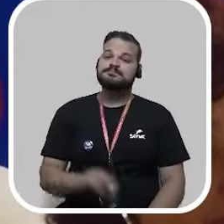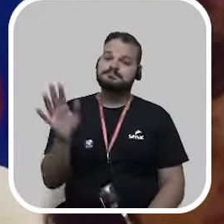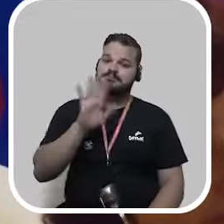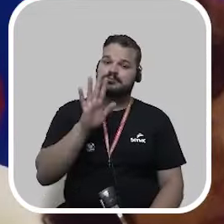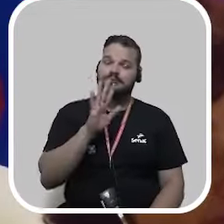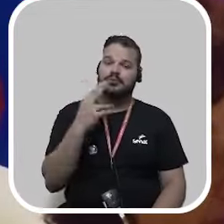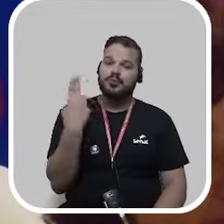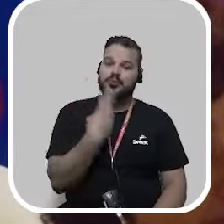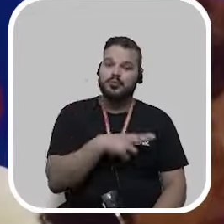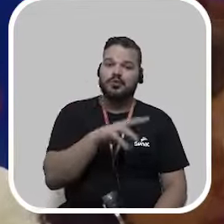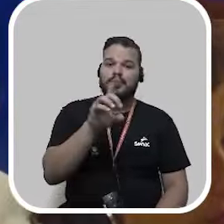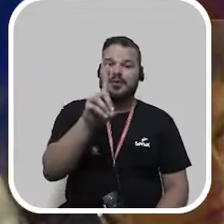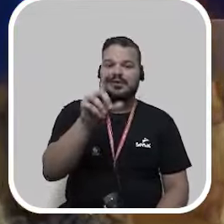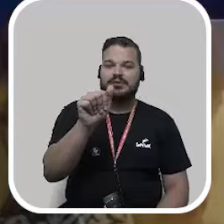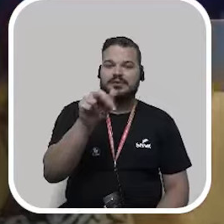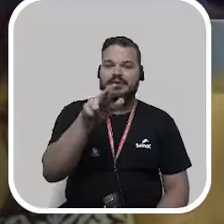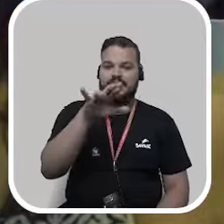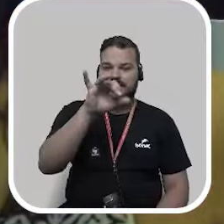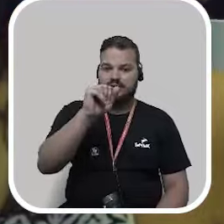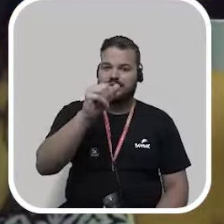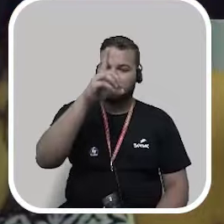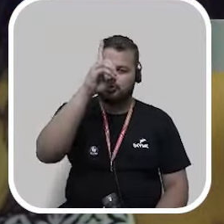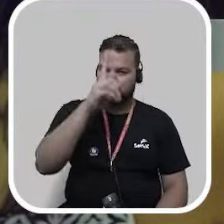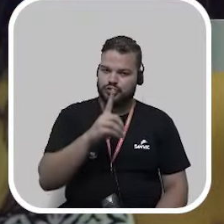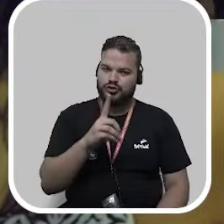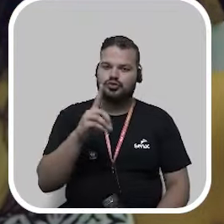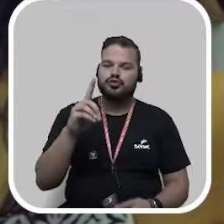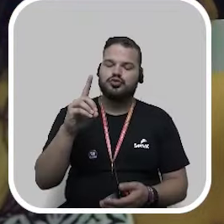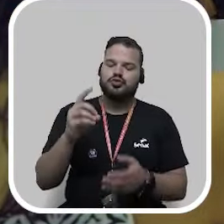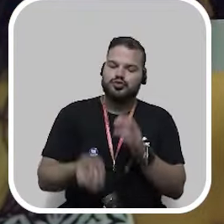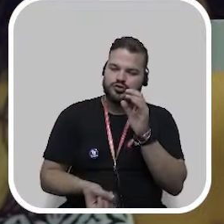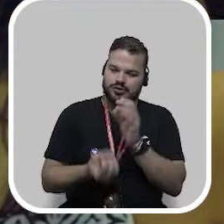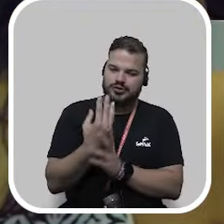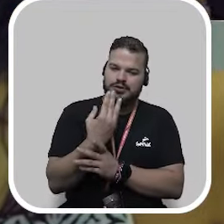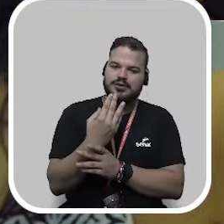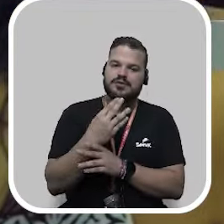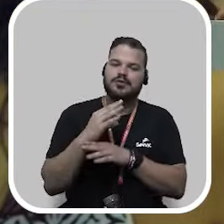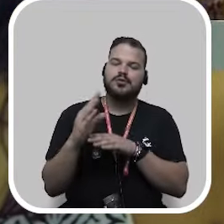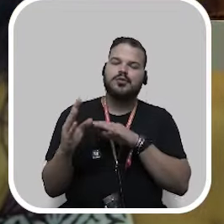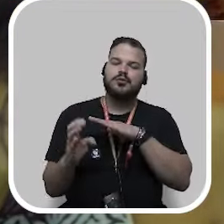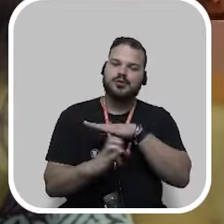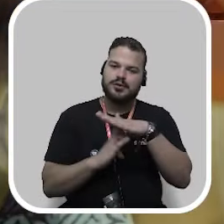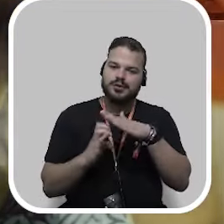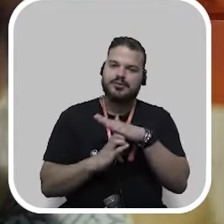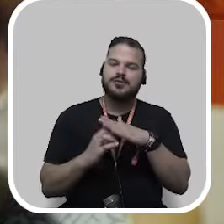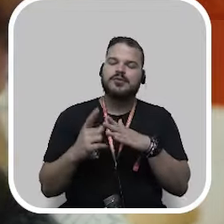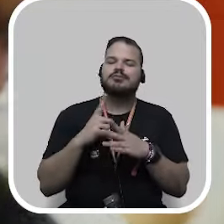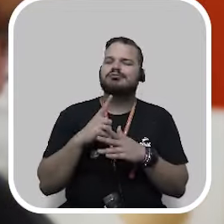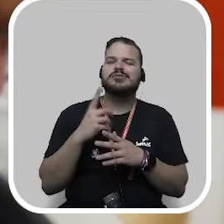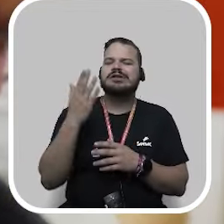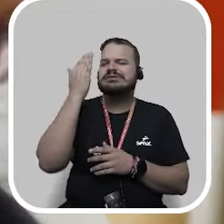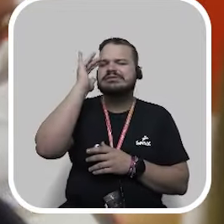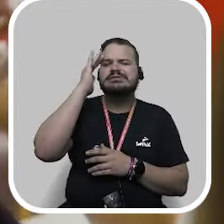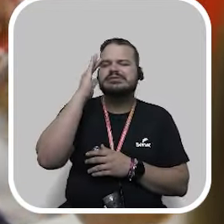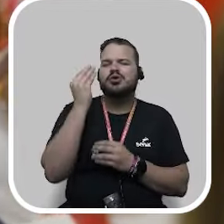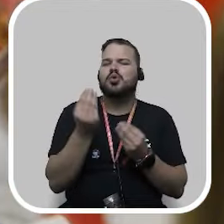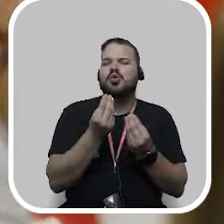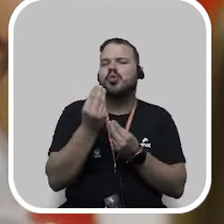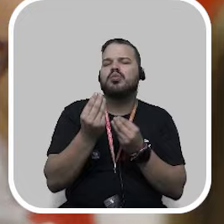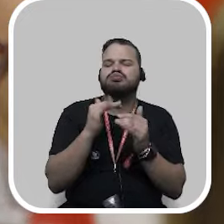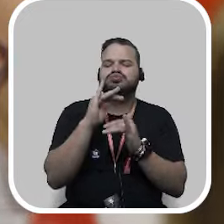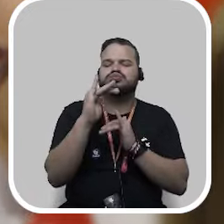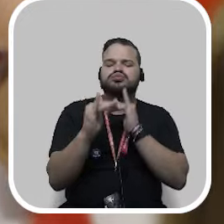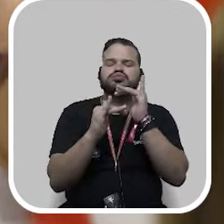chamo Dário e sou diretor de criação na empresa que eu tenho na hmob e eu queria entender um pouquinho do processo criativo que